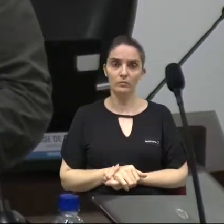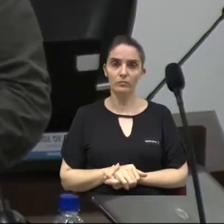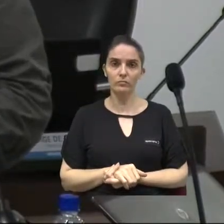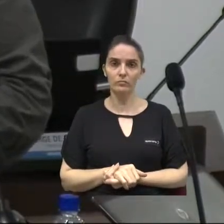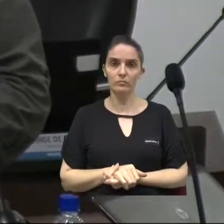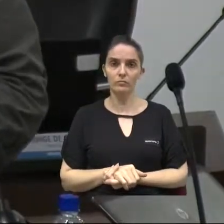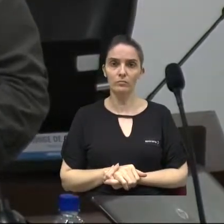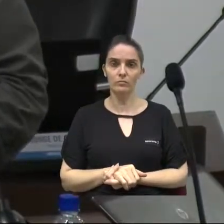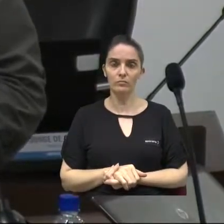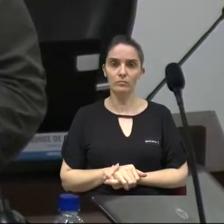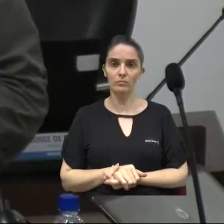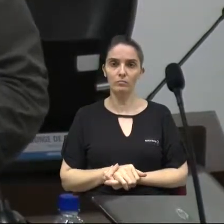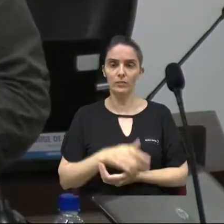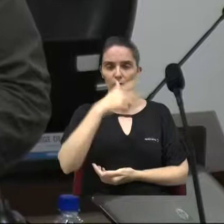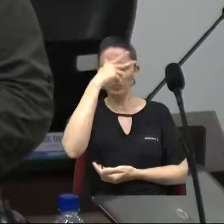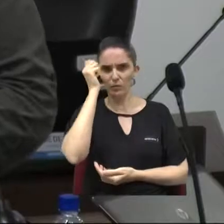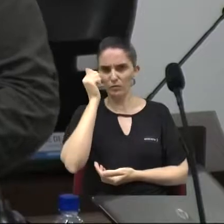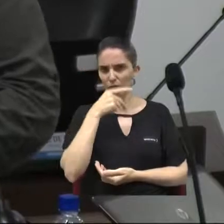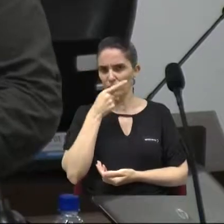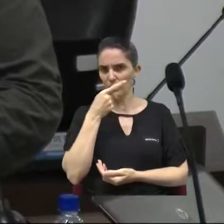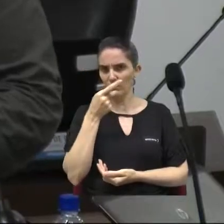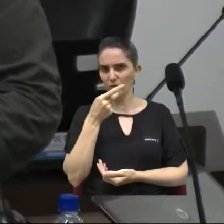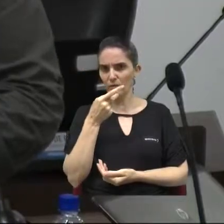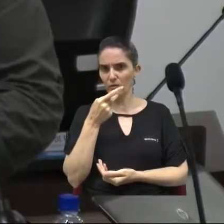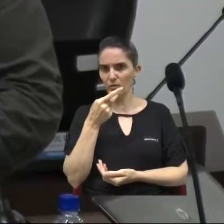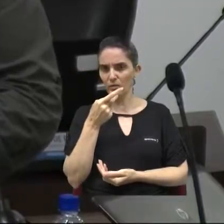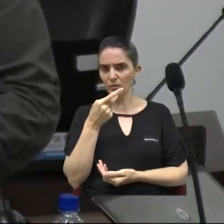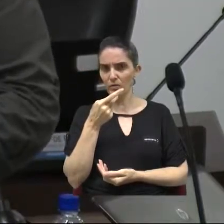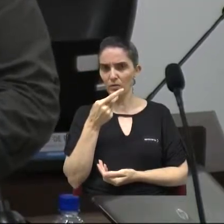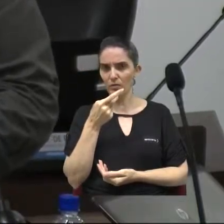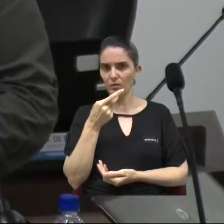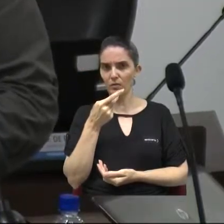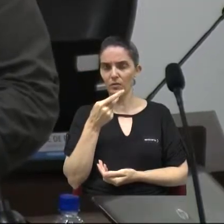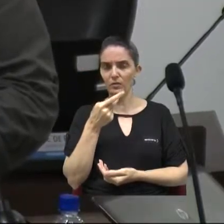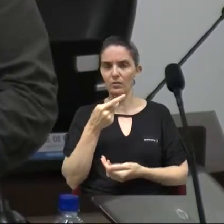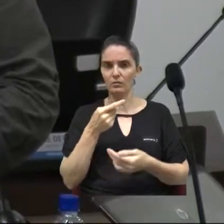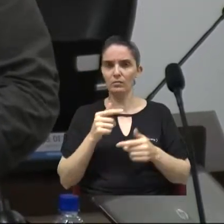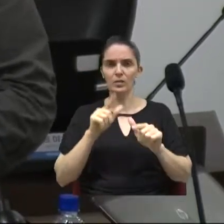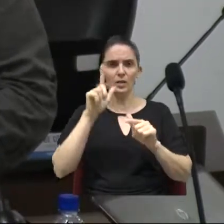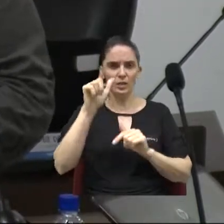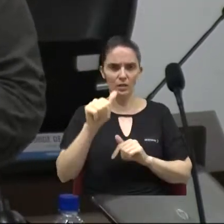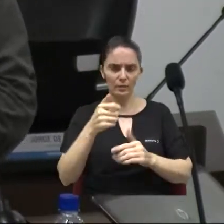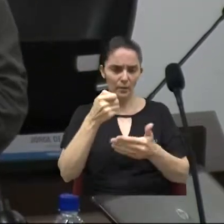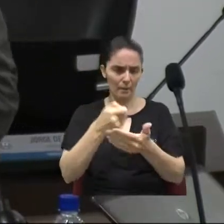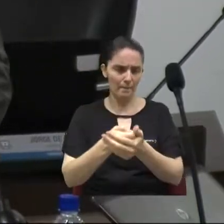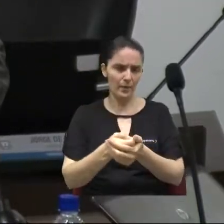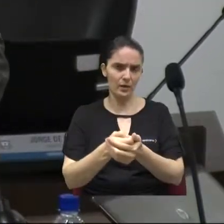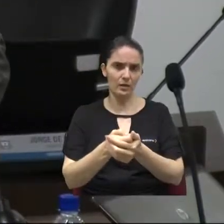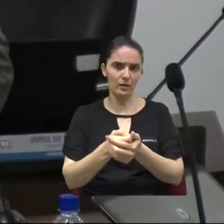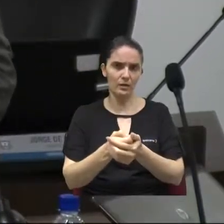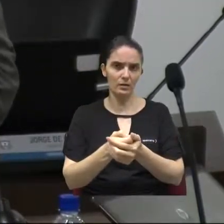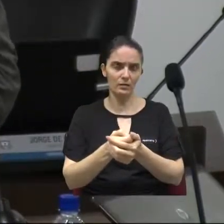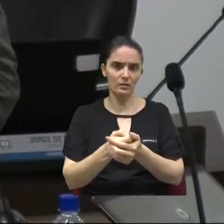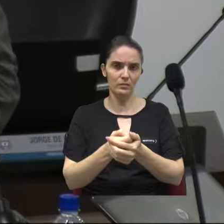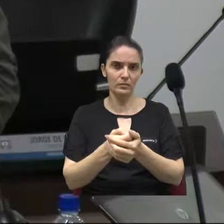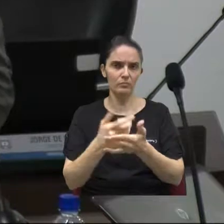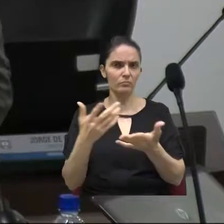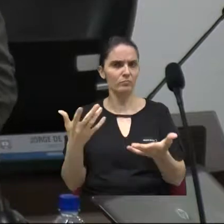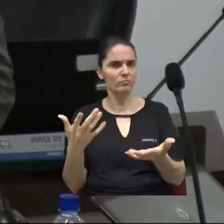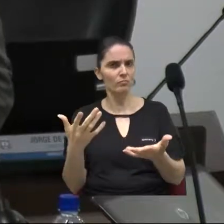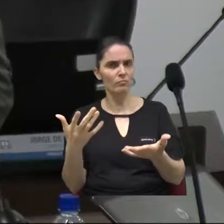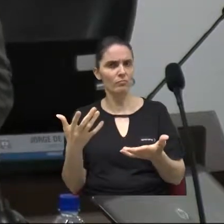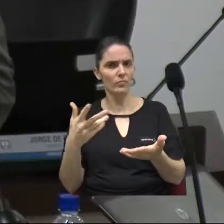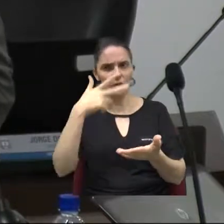Se comprometeu ao final da intervenção pagar as verbas rescisórias? Será que o